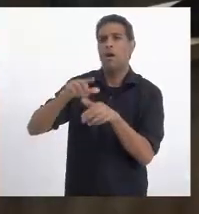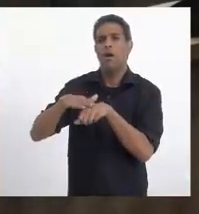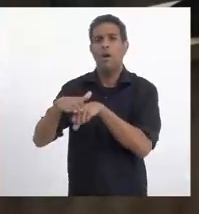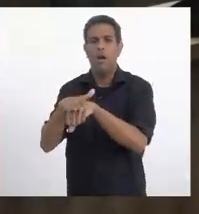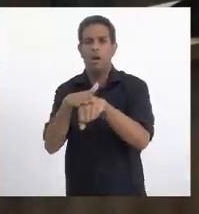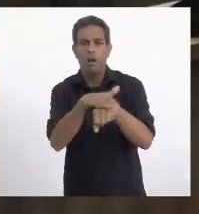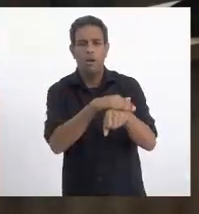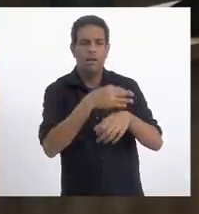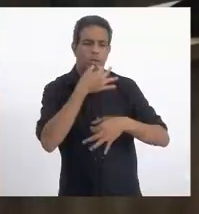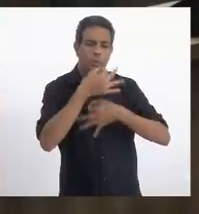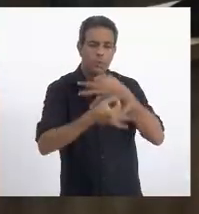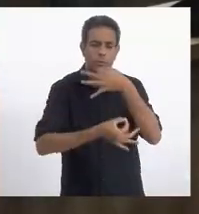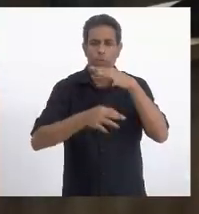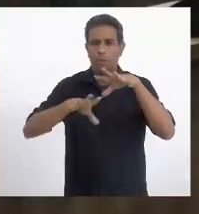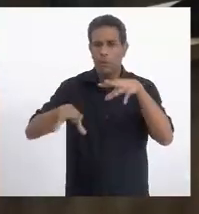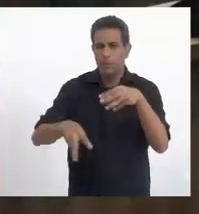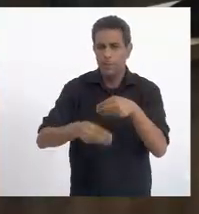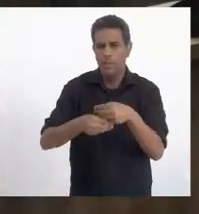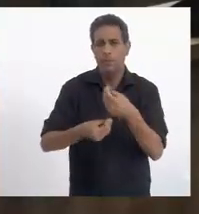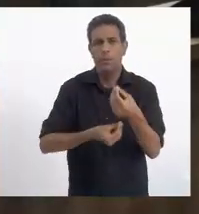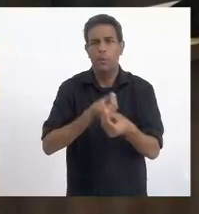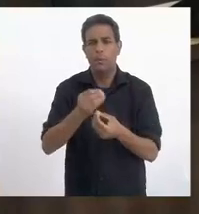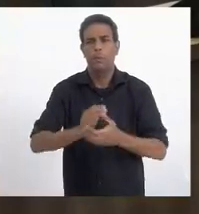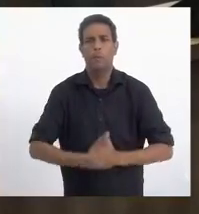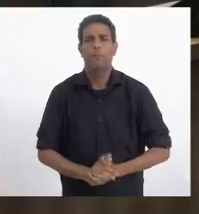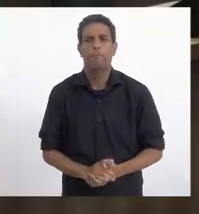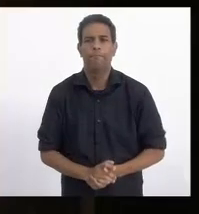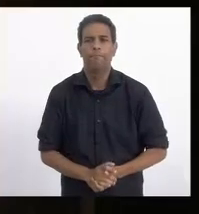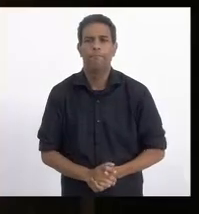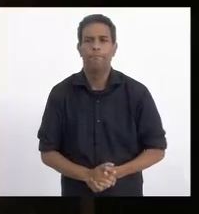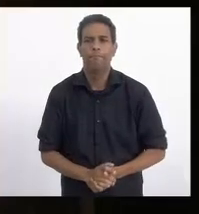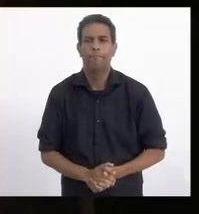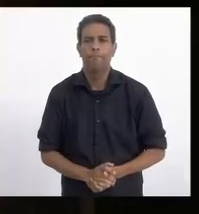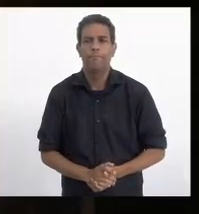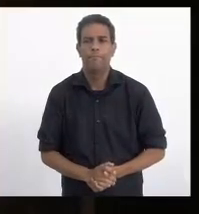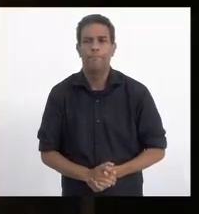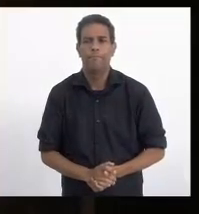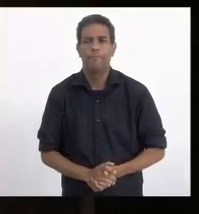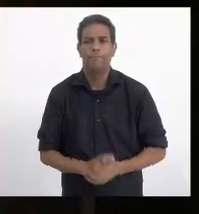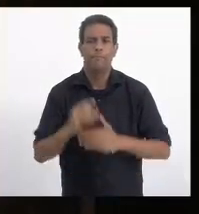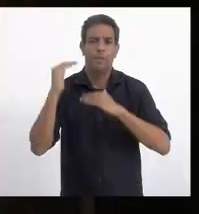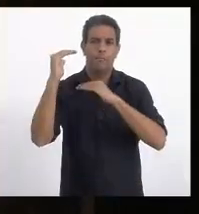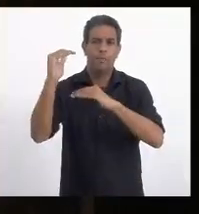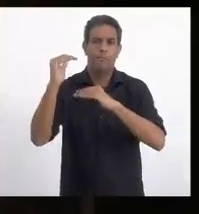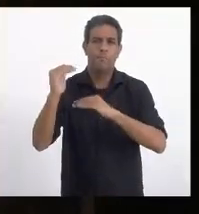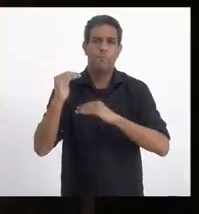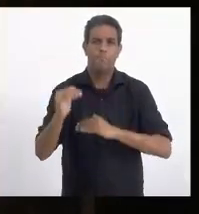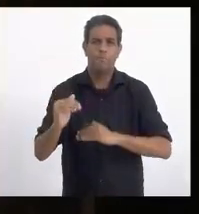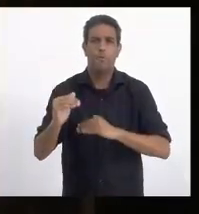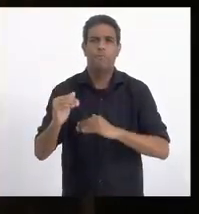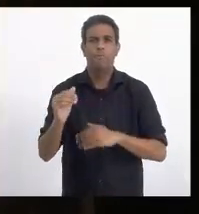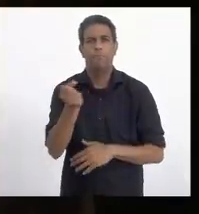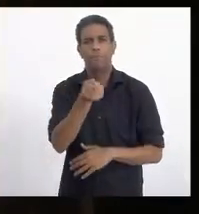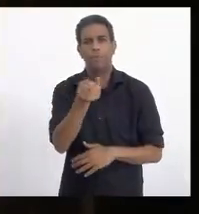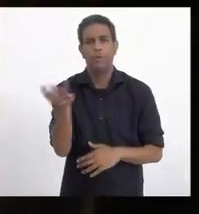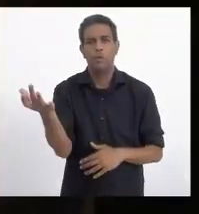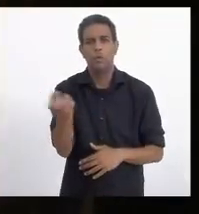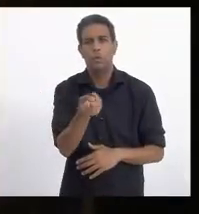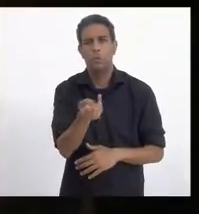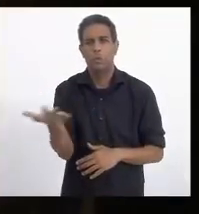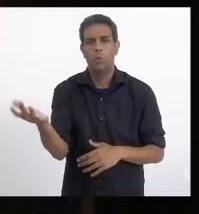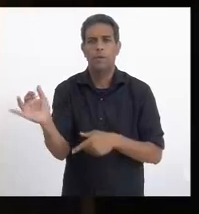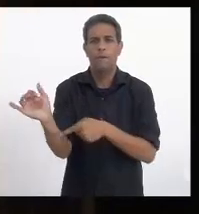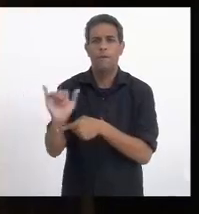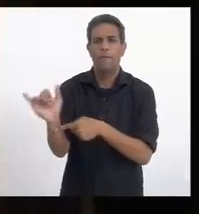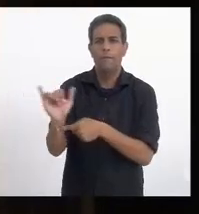começar que ele sugeria Deputado aqui na TV alerj no rodapé que possa colocar aqui quantas pessoas estão assistindo